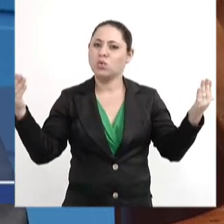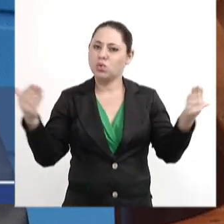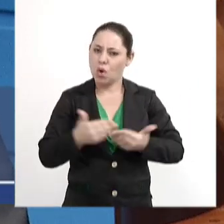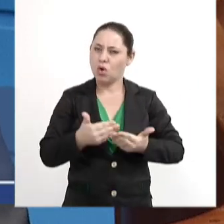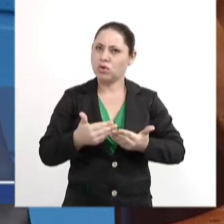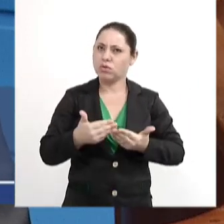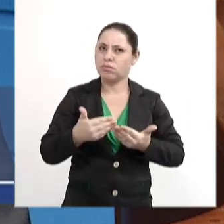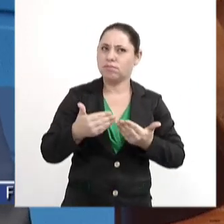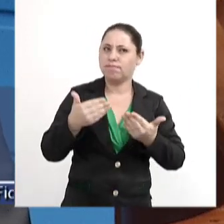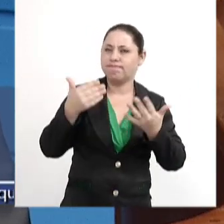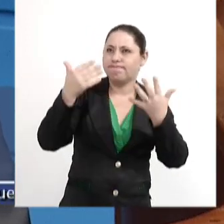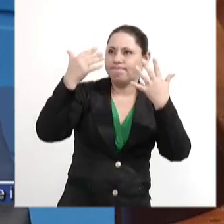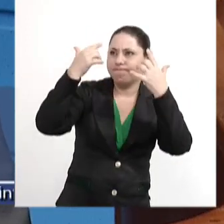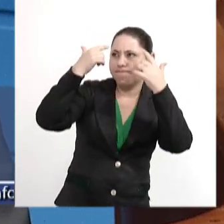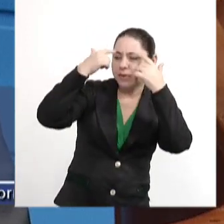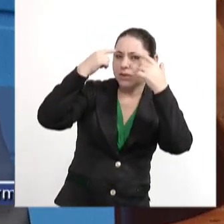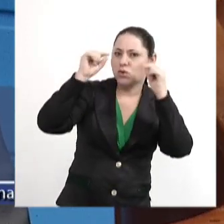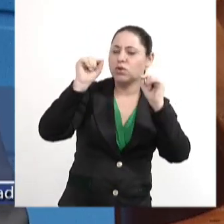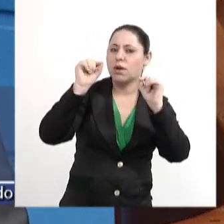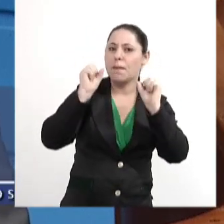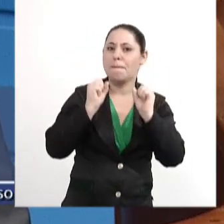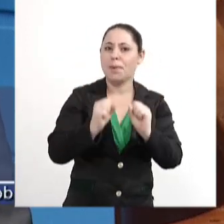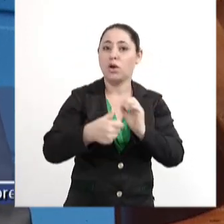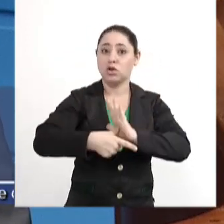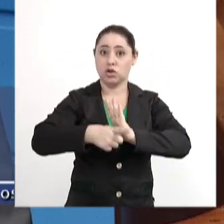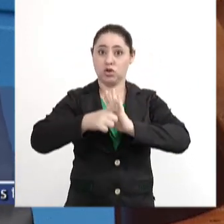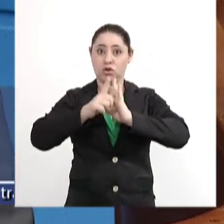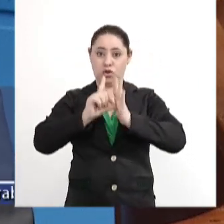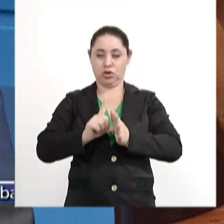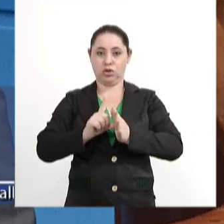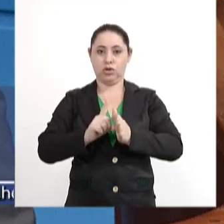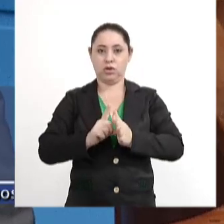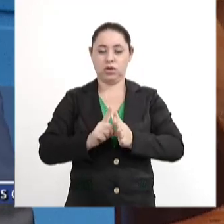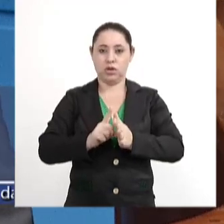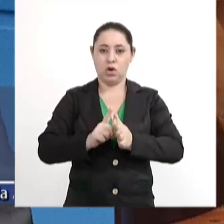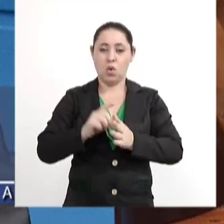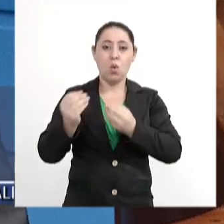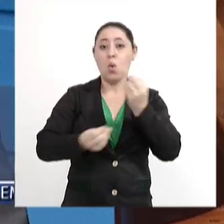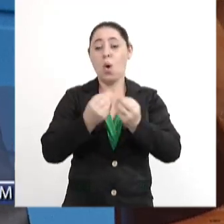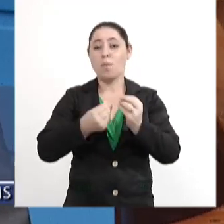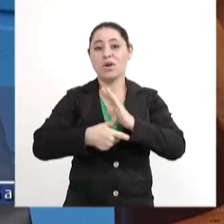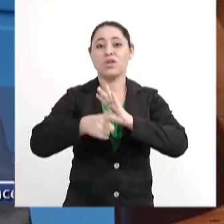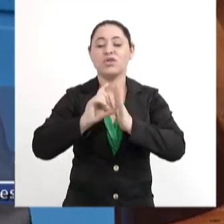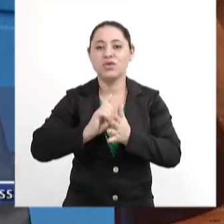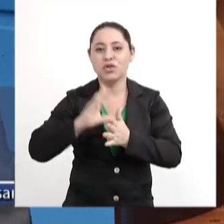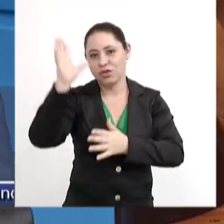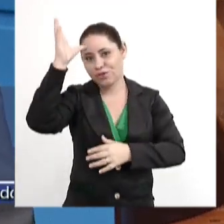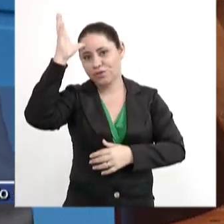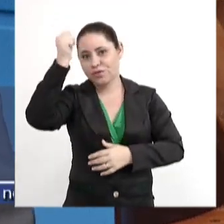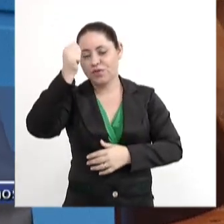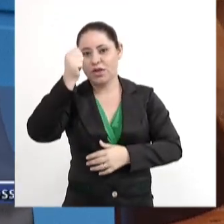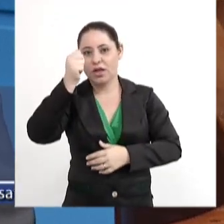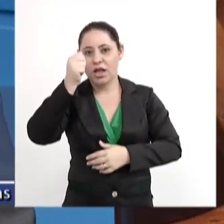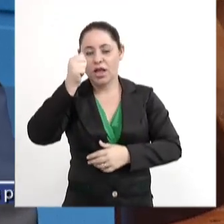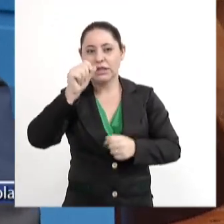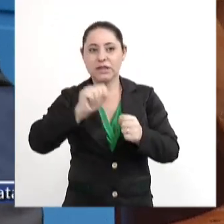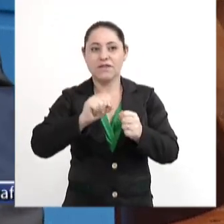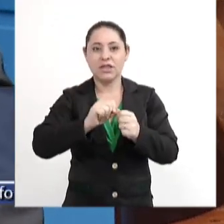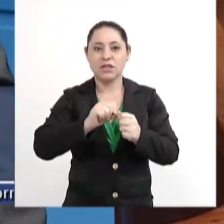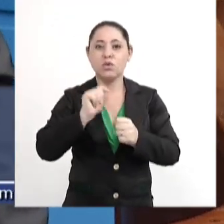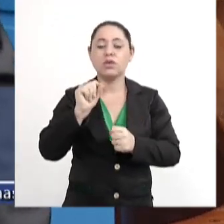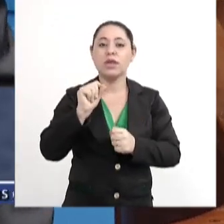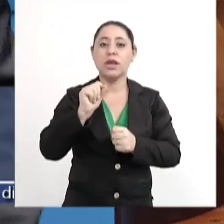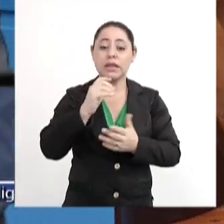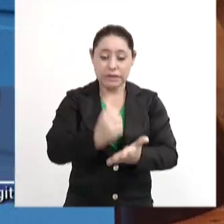reflita que nós podemos nos antecipar a isso, e nos antecipando, nós estamos